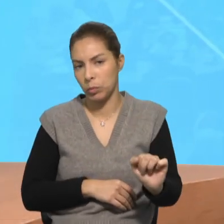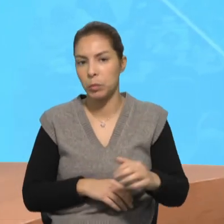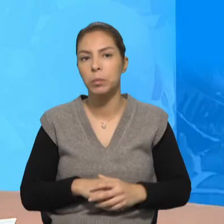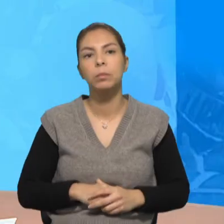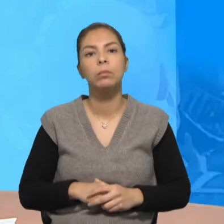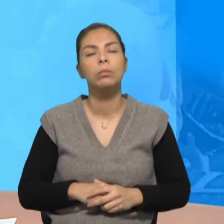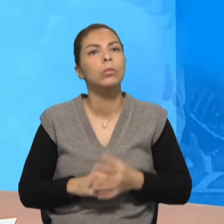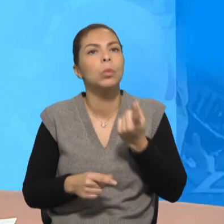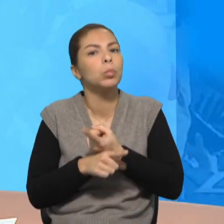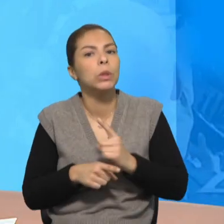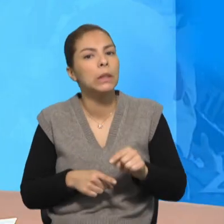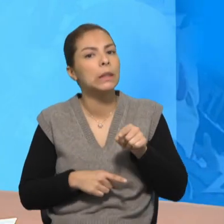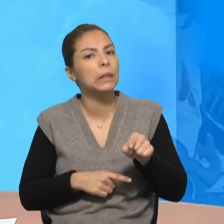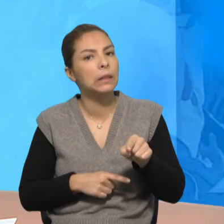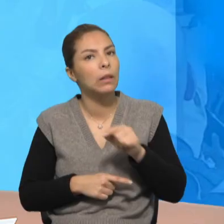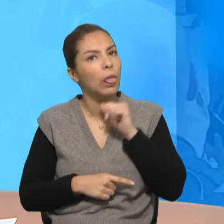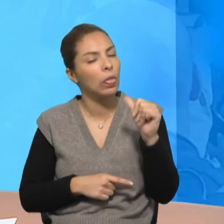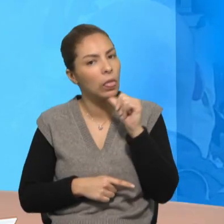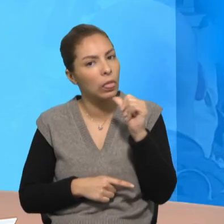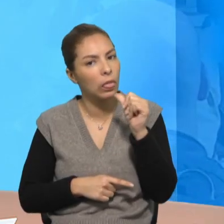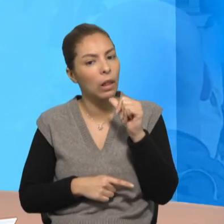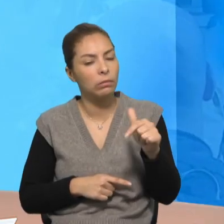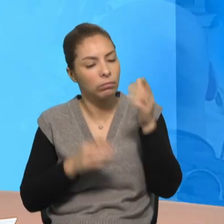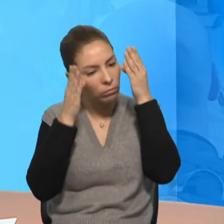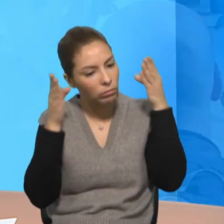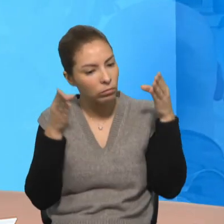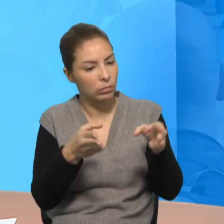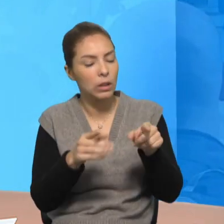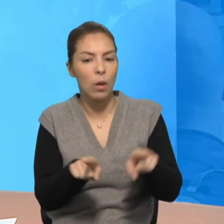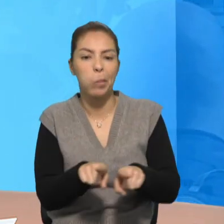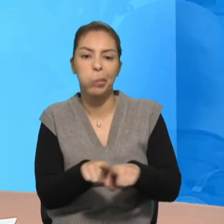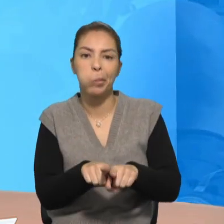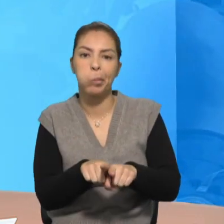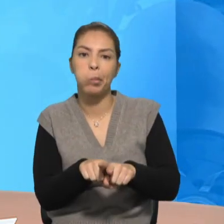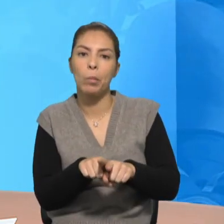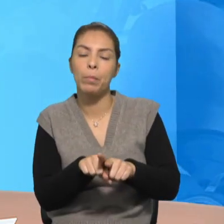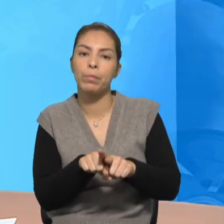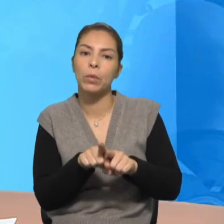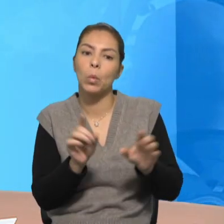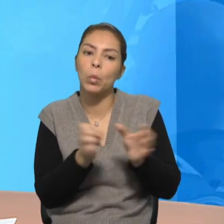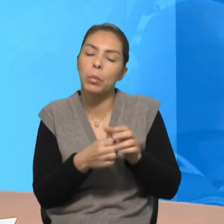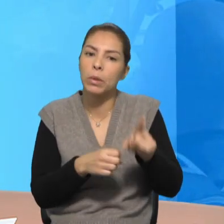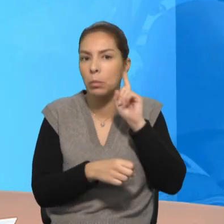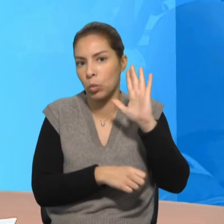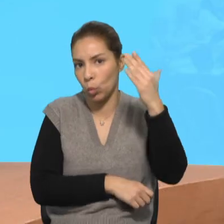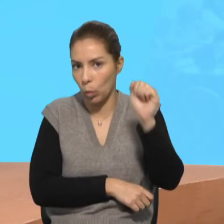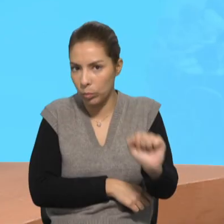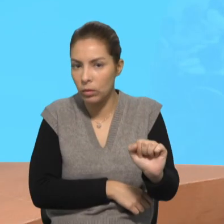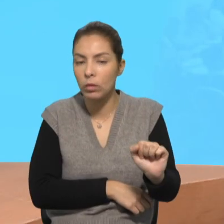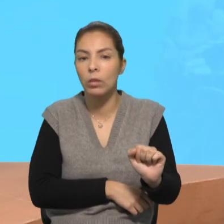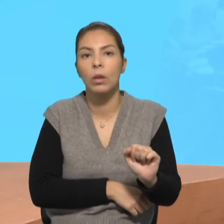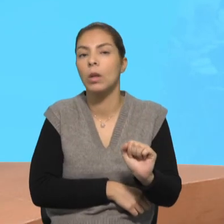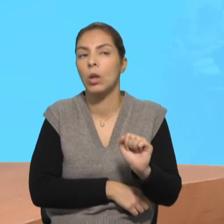porquê é que este Cântico das Criaturas recentra, de facto, o tema da ecologia no que ele tem de mais fundamental? Nós temos